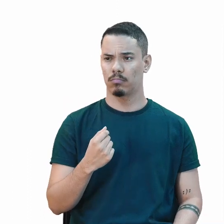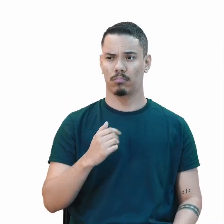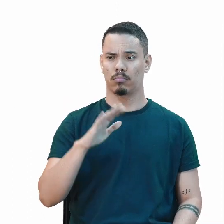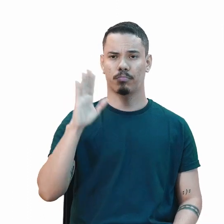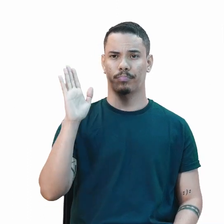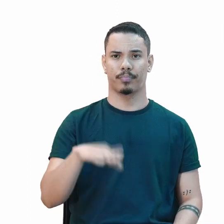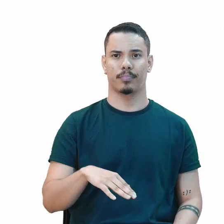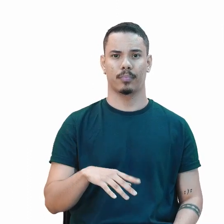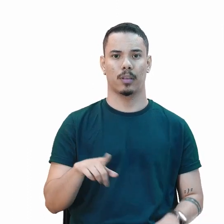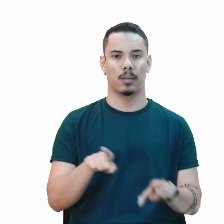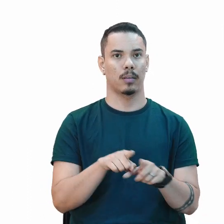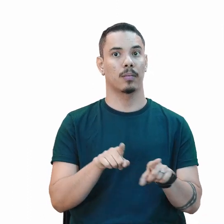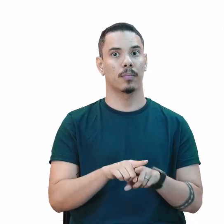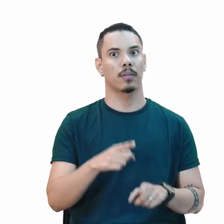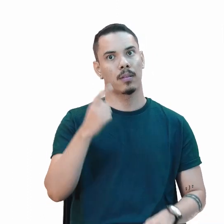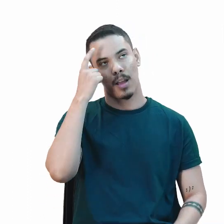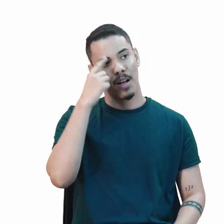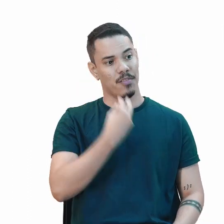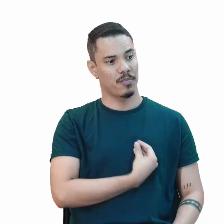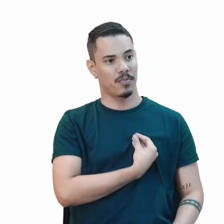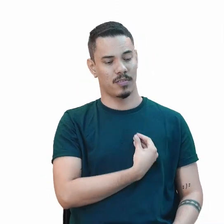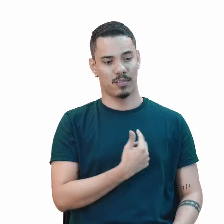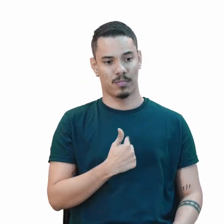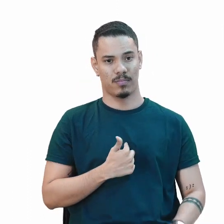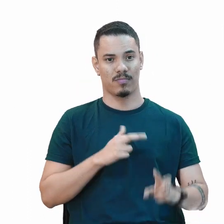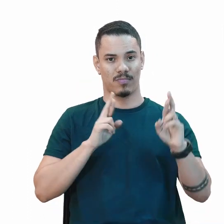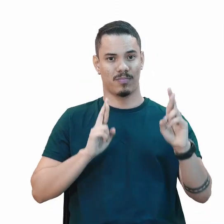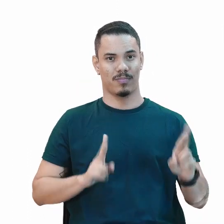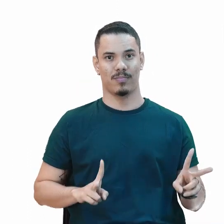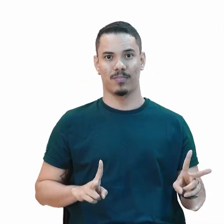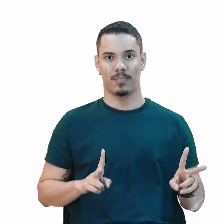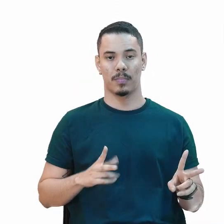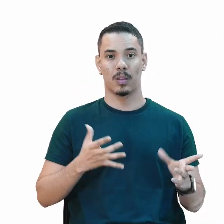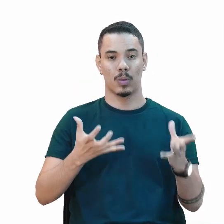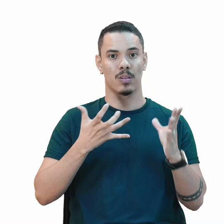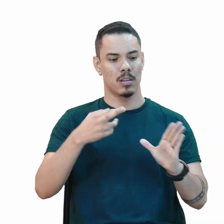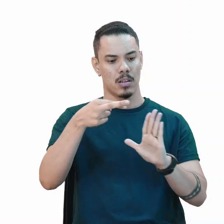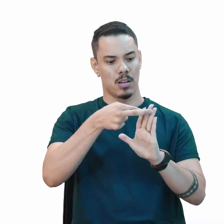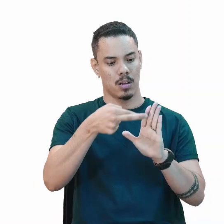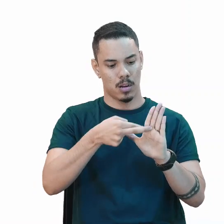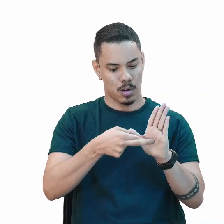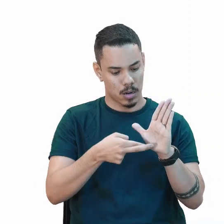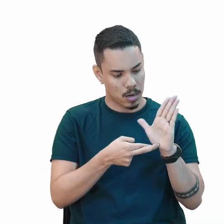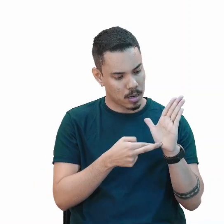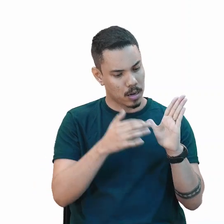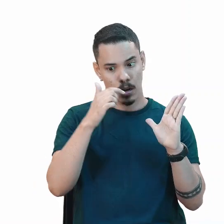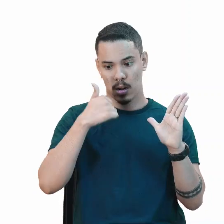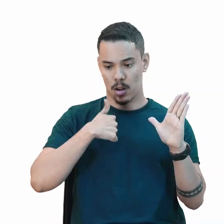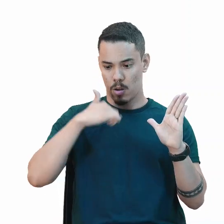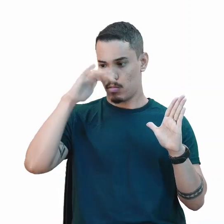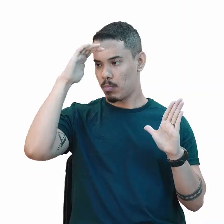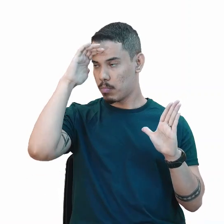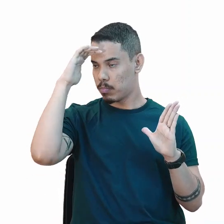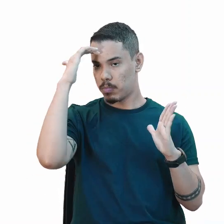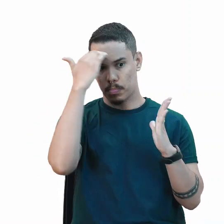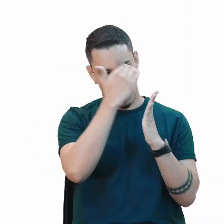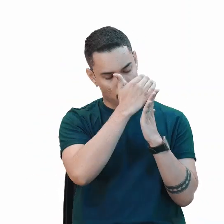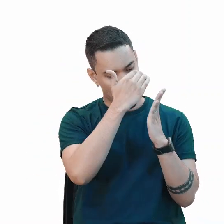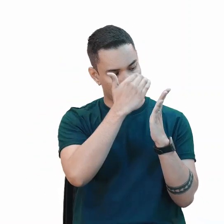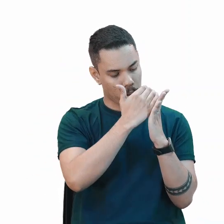procurava levar uma vida estritamente conforme os princípios que considerava